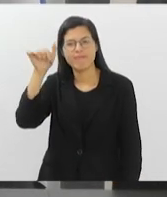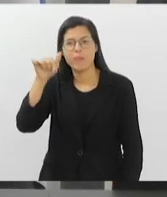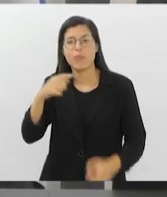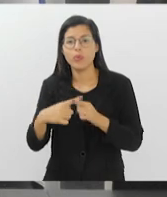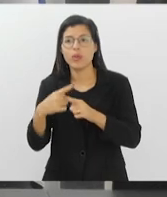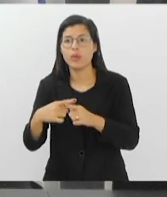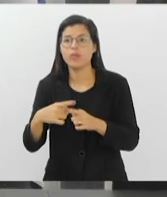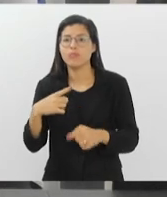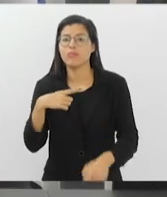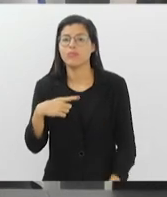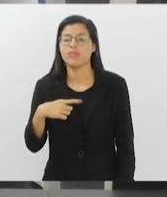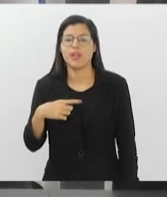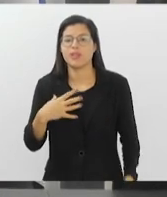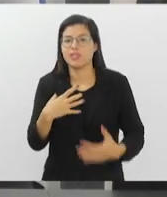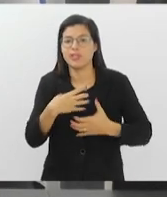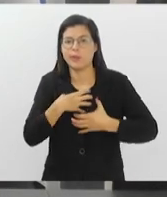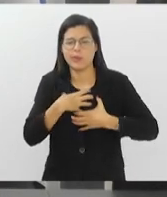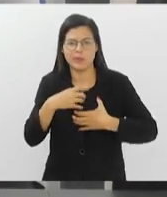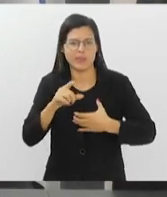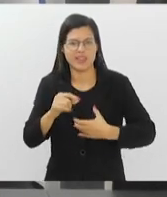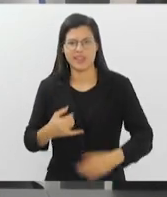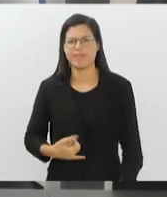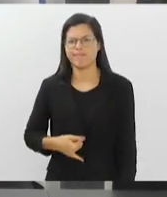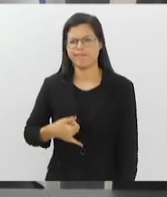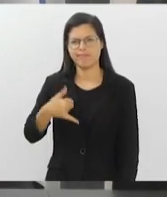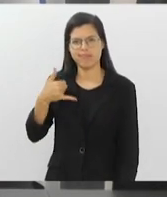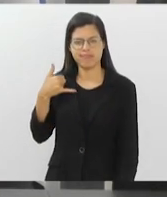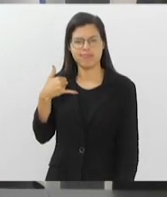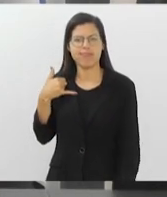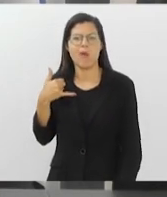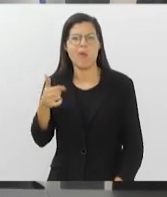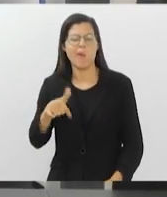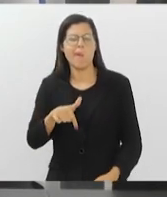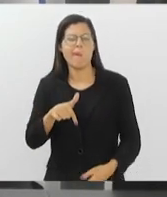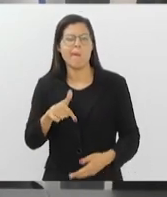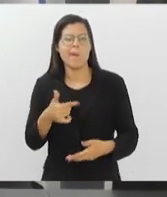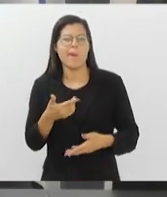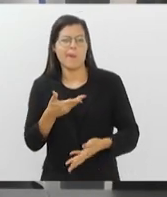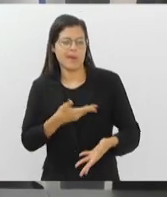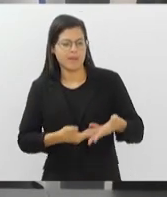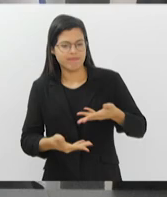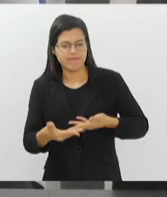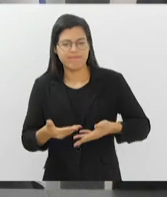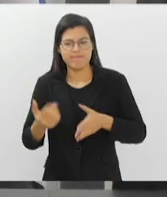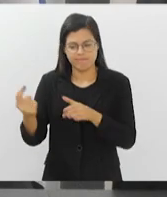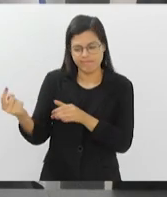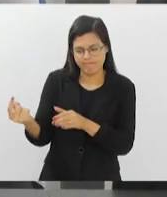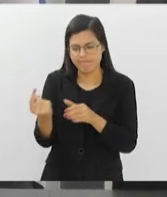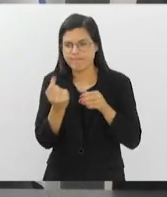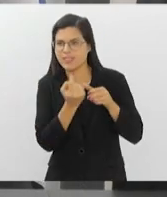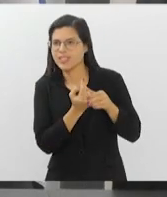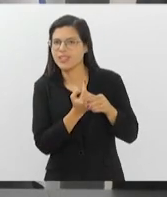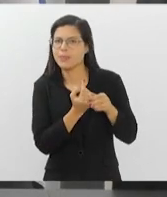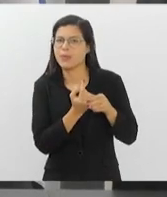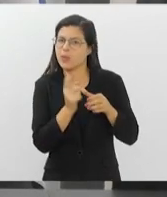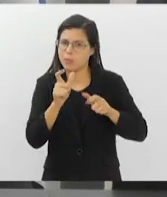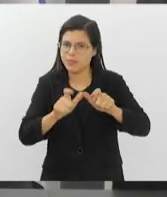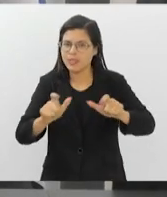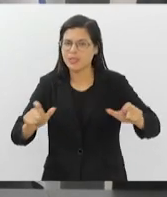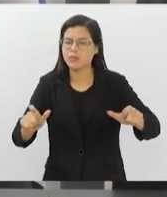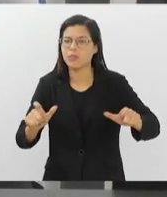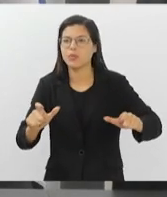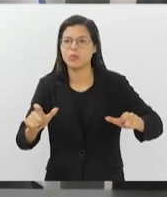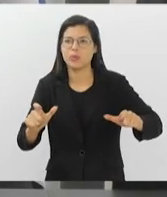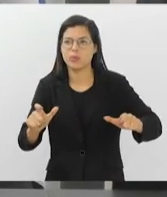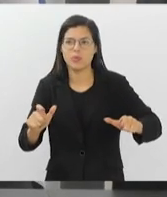orgulho, muita honra eu poder compartilhar o mandato e ter sido recebido por Vossa Excelências, e incluo